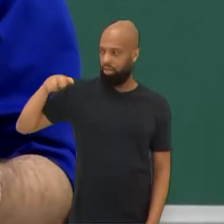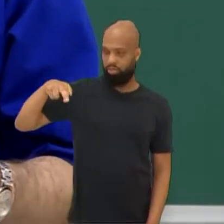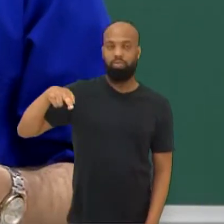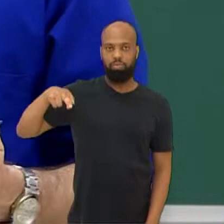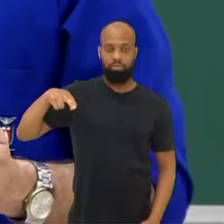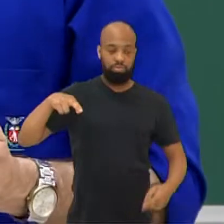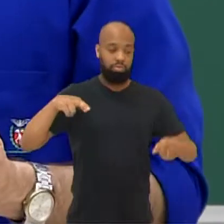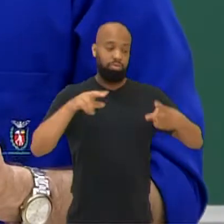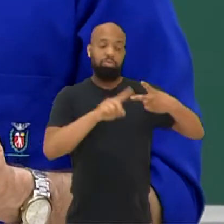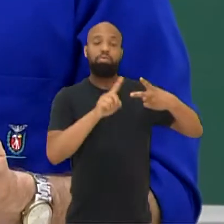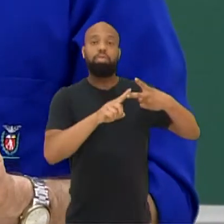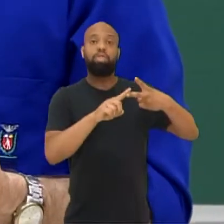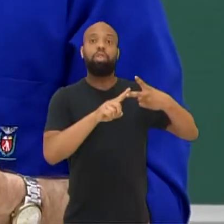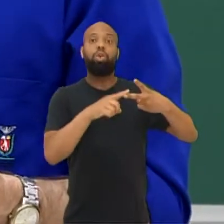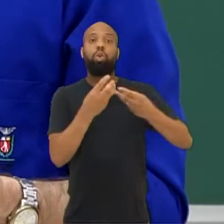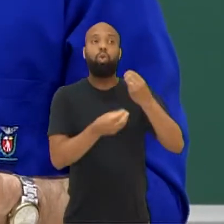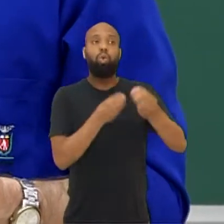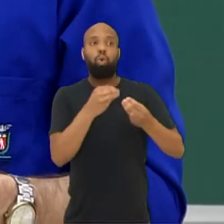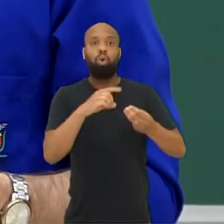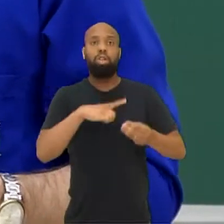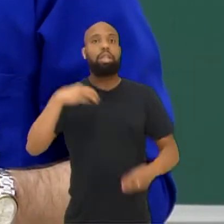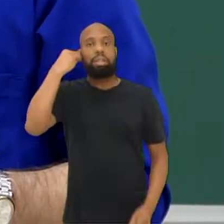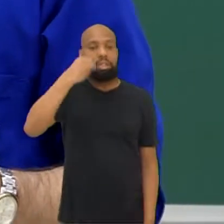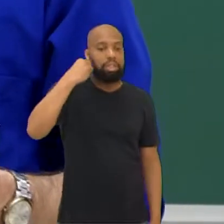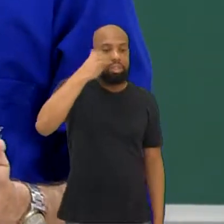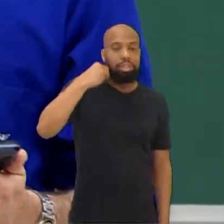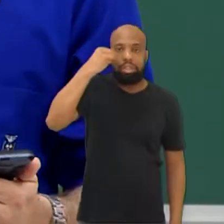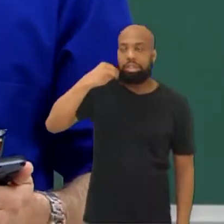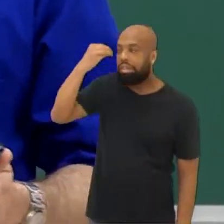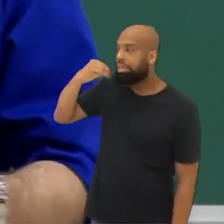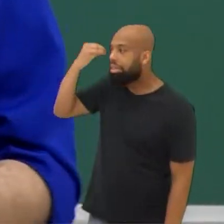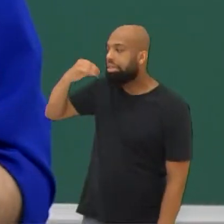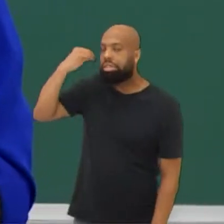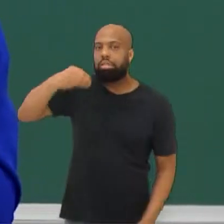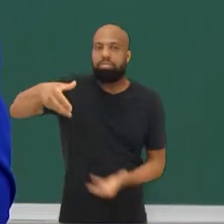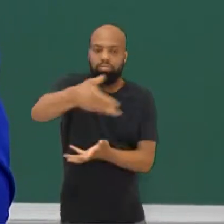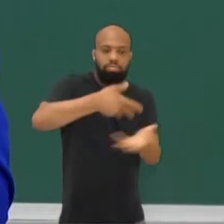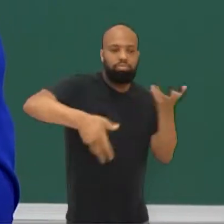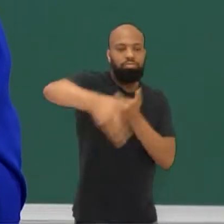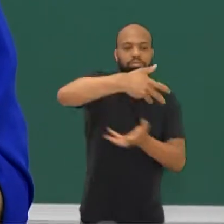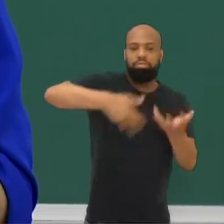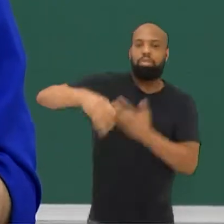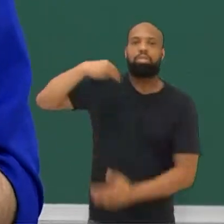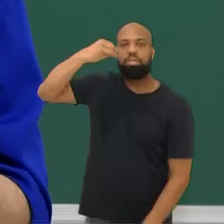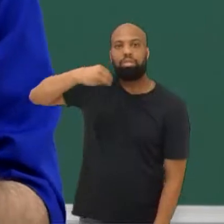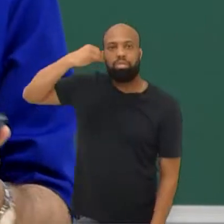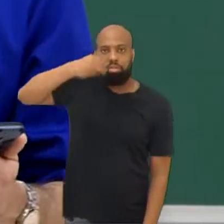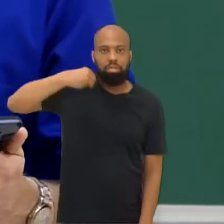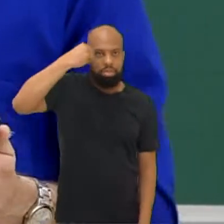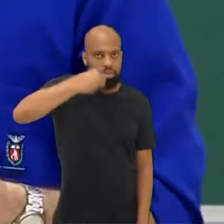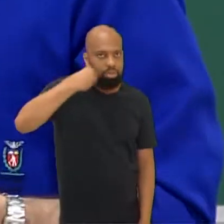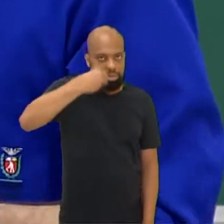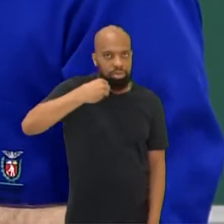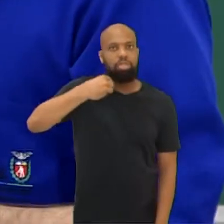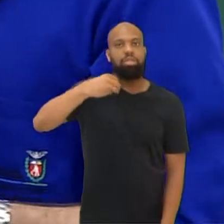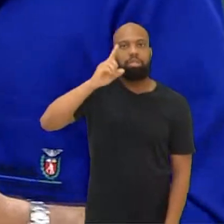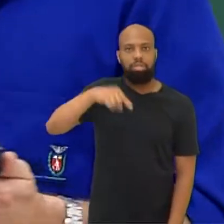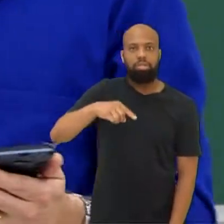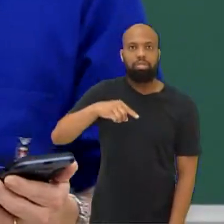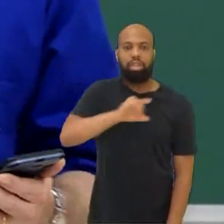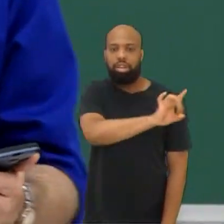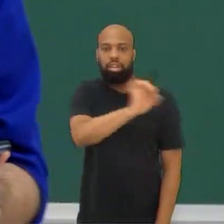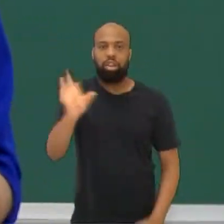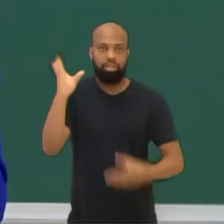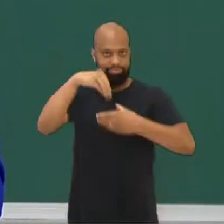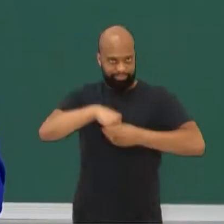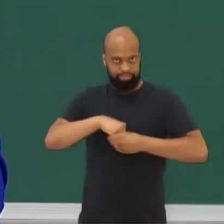racionalismo, ou através da experiência, que nós conhecemos na filosofia, essa corrente como empirismo. Então, durante muito tempo, né,